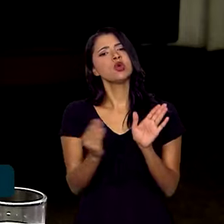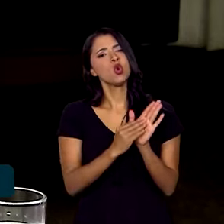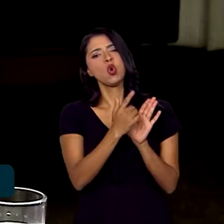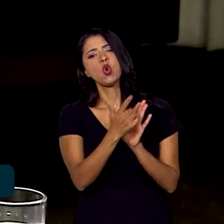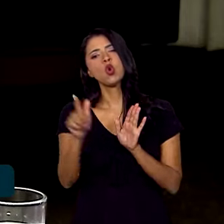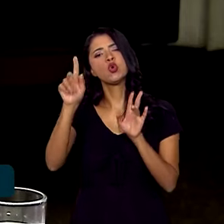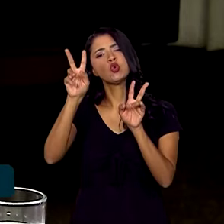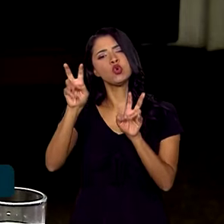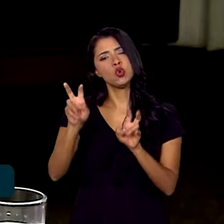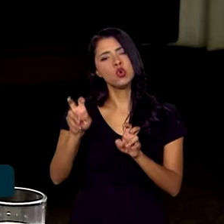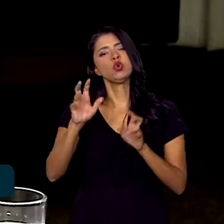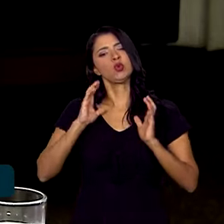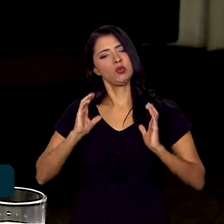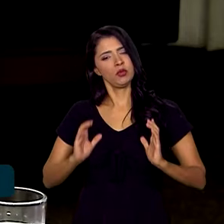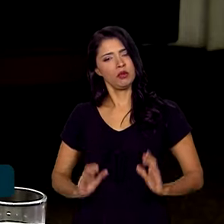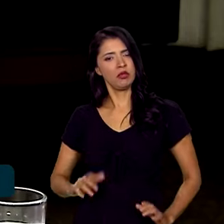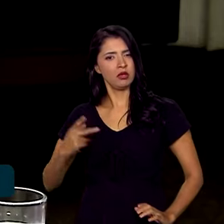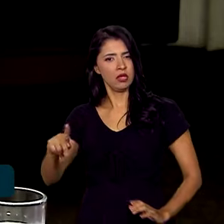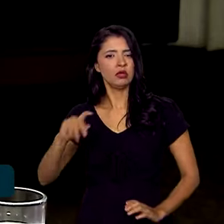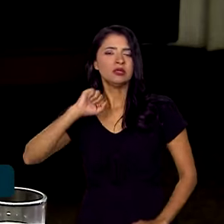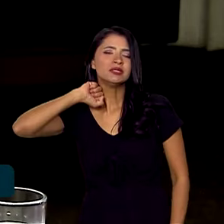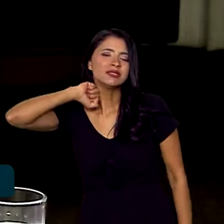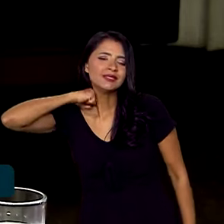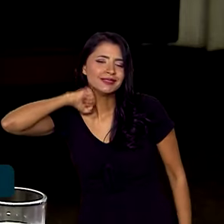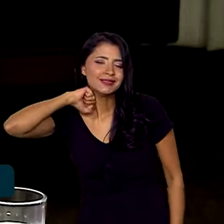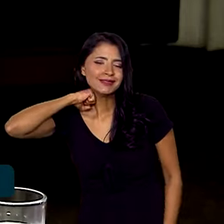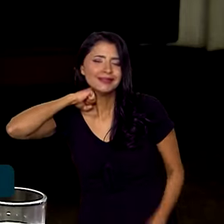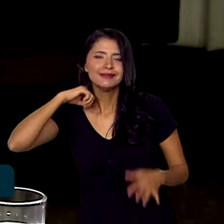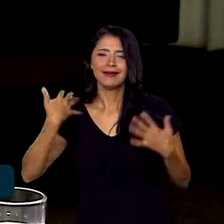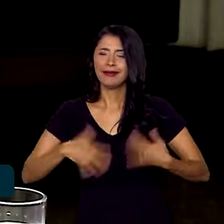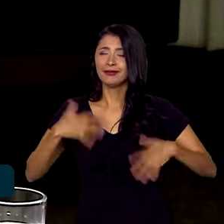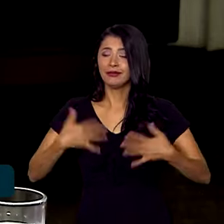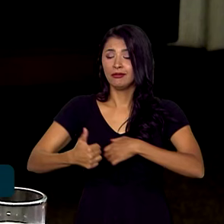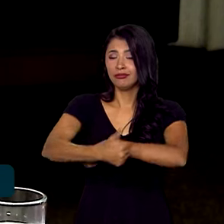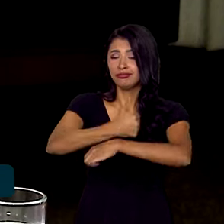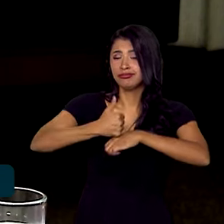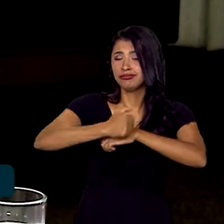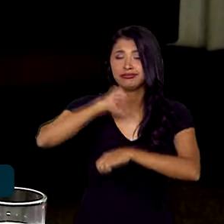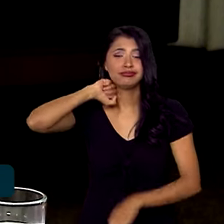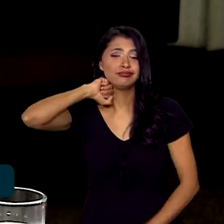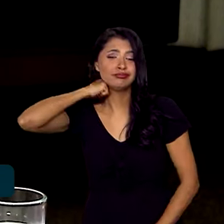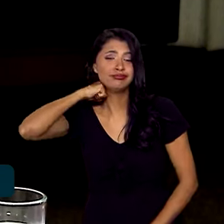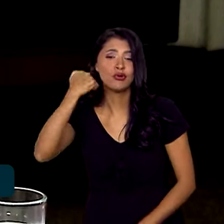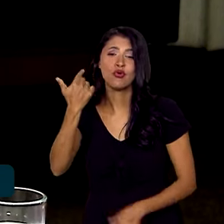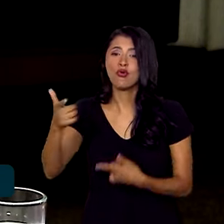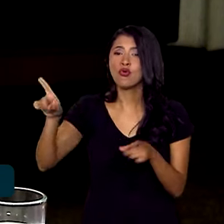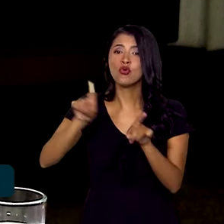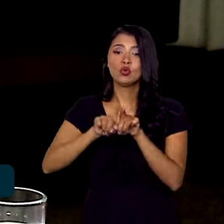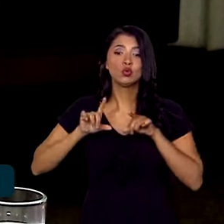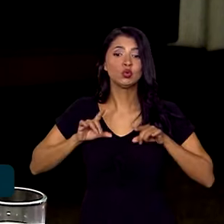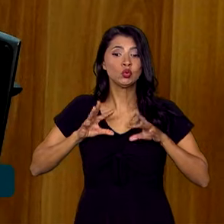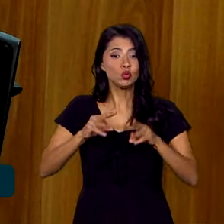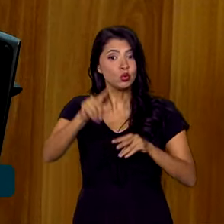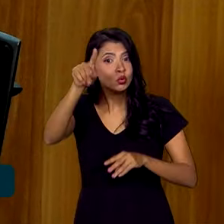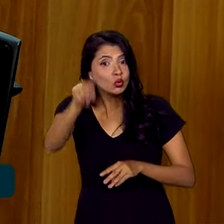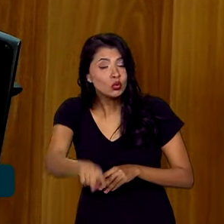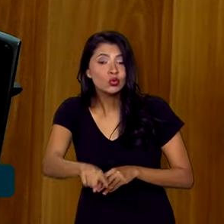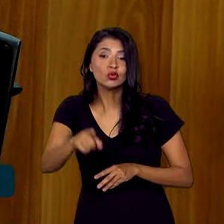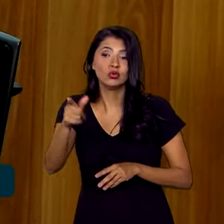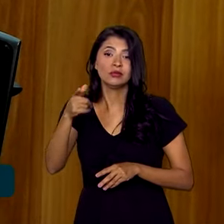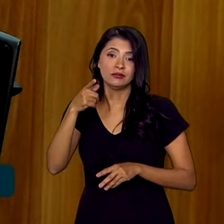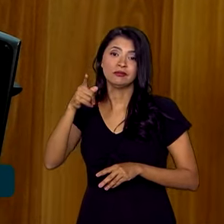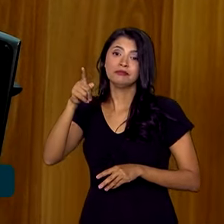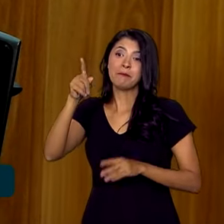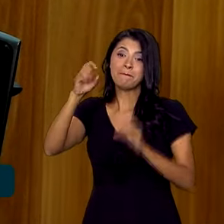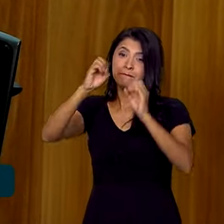outros comportamentos né o stress muitas vezes profissional em outras situações tudo isso compromete a